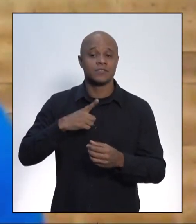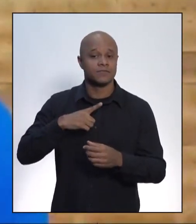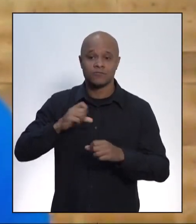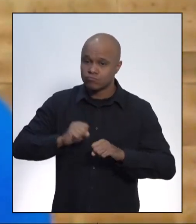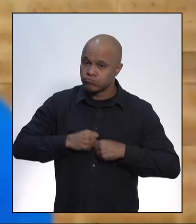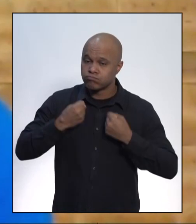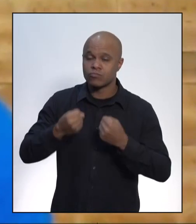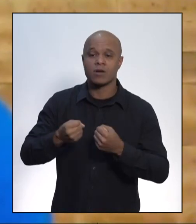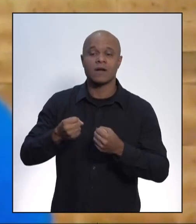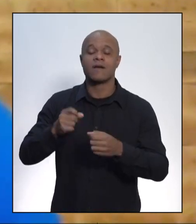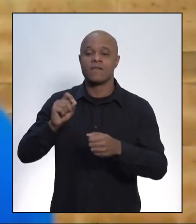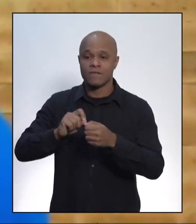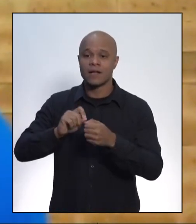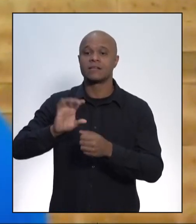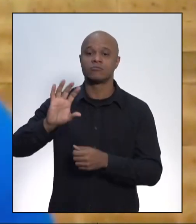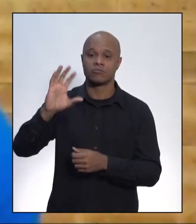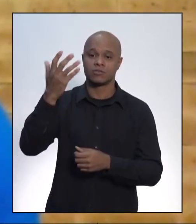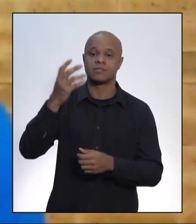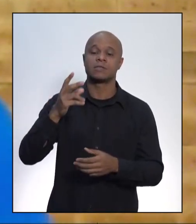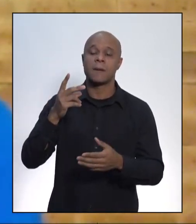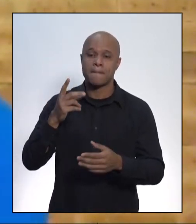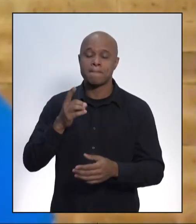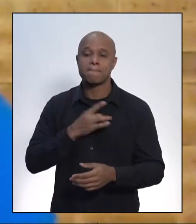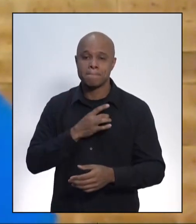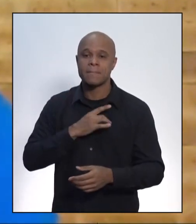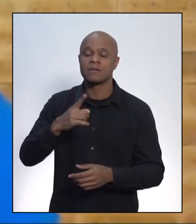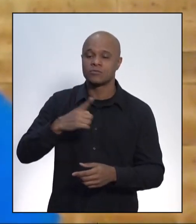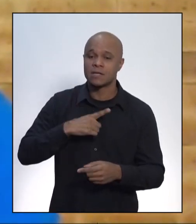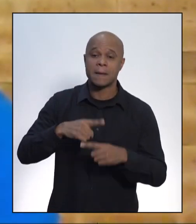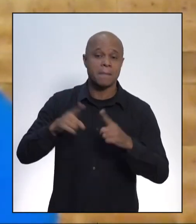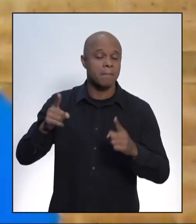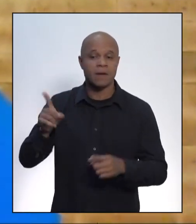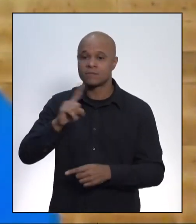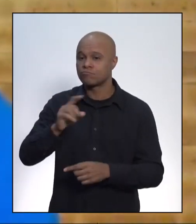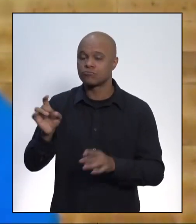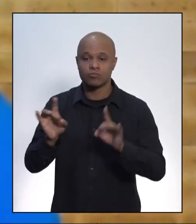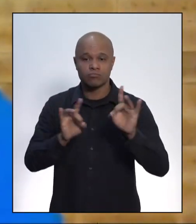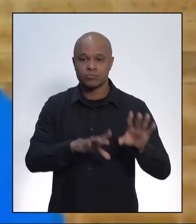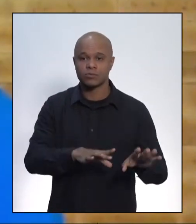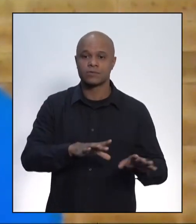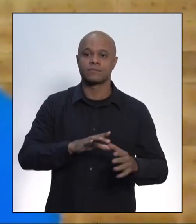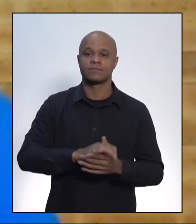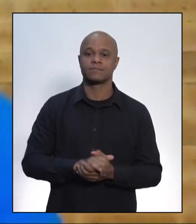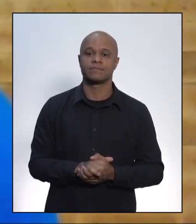Então, o medo vem, mas você tem que ir para cima, cara, sem medo.